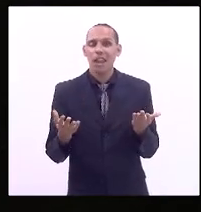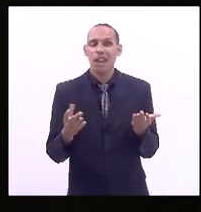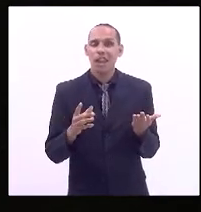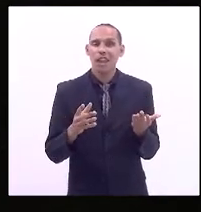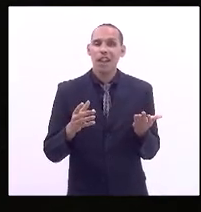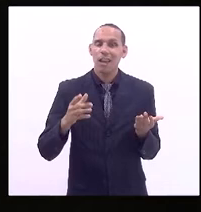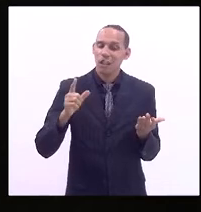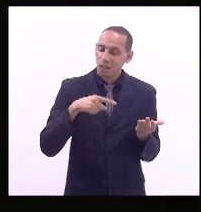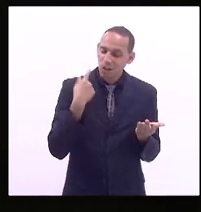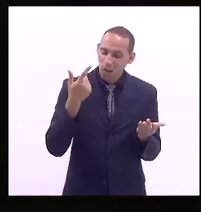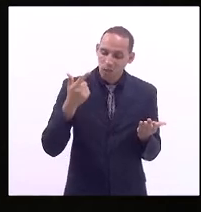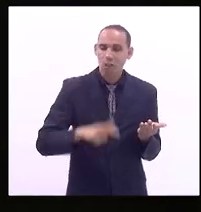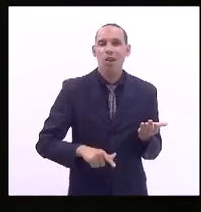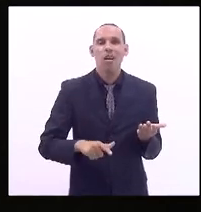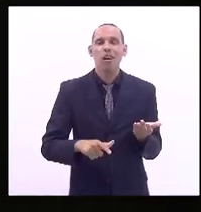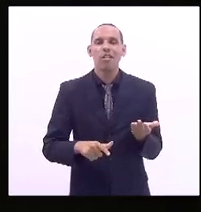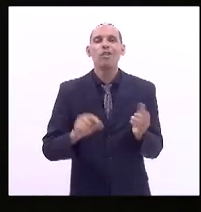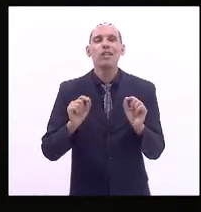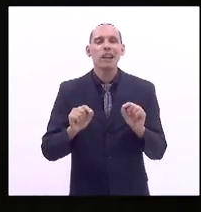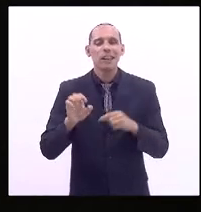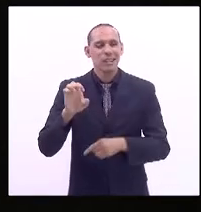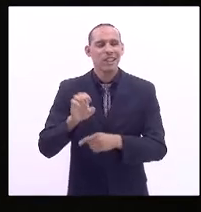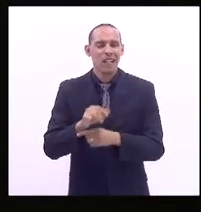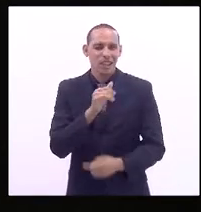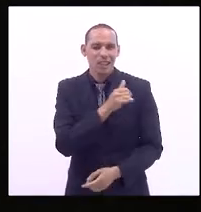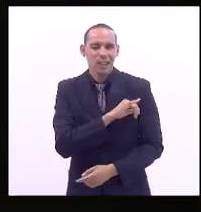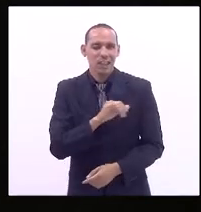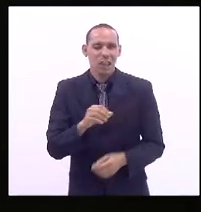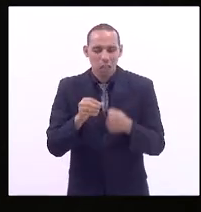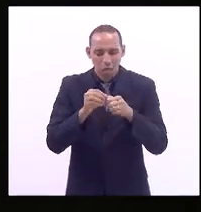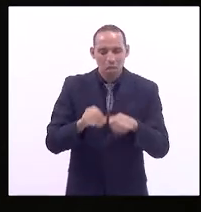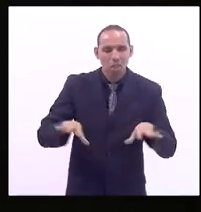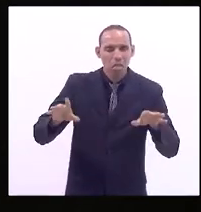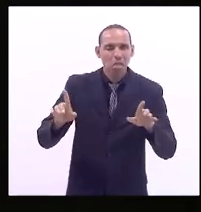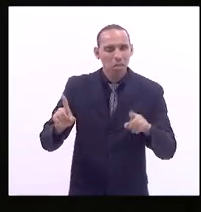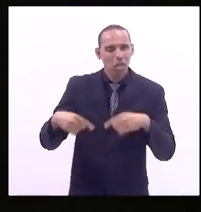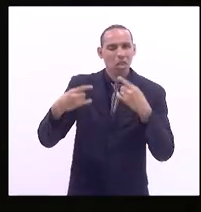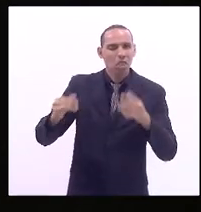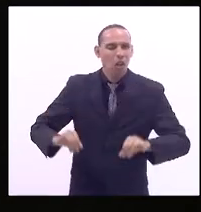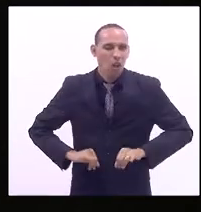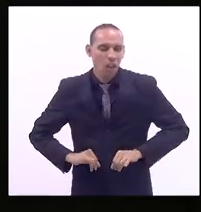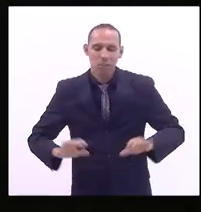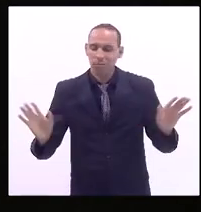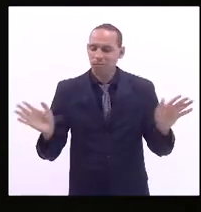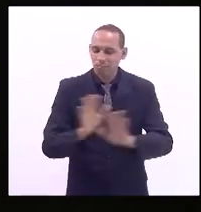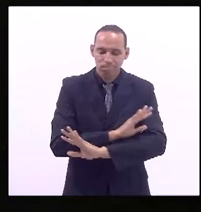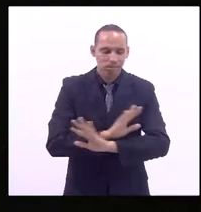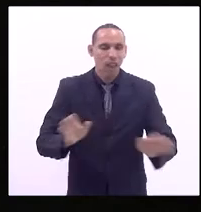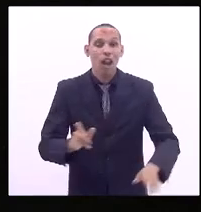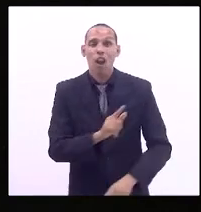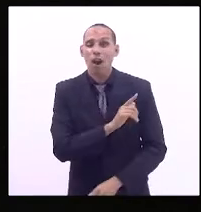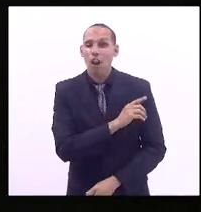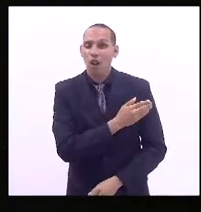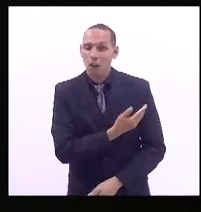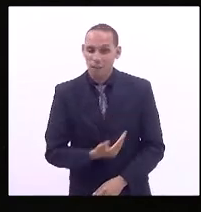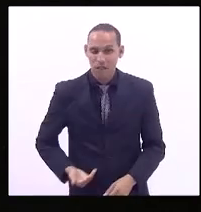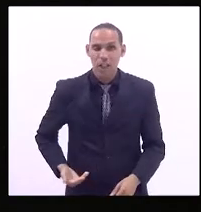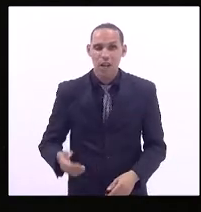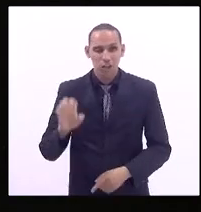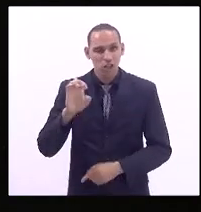gente mais uma vez o estado do Rio de Janeiro não seja lesado mais uma vez o governo do estado